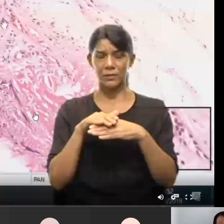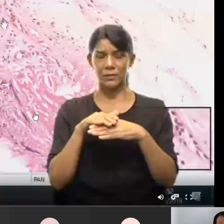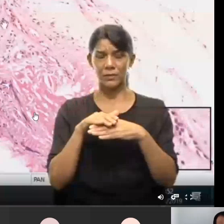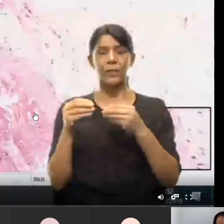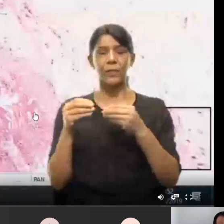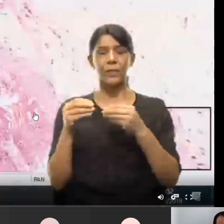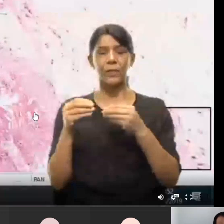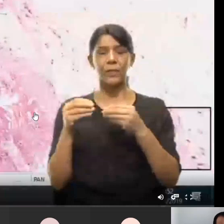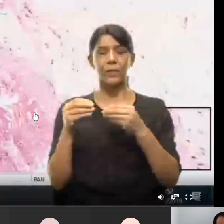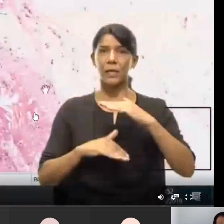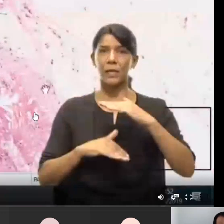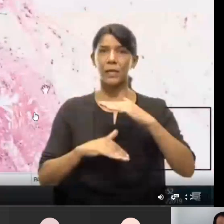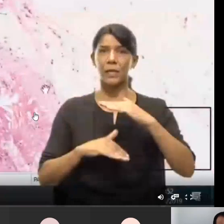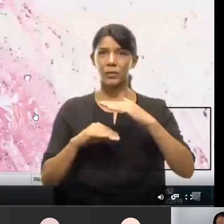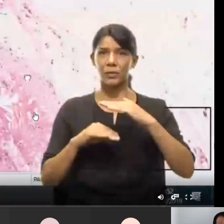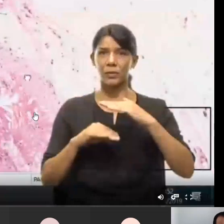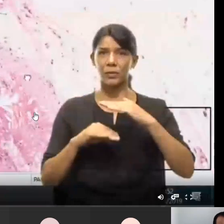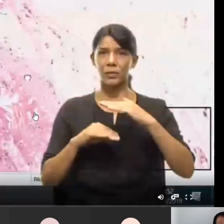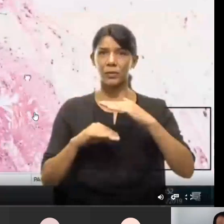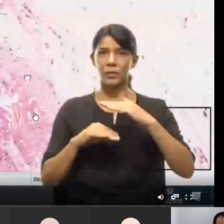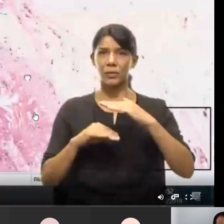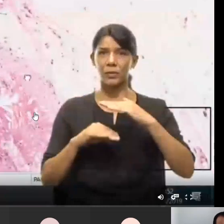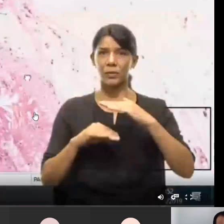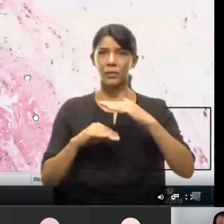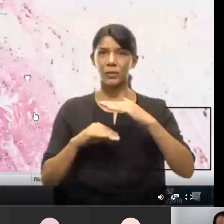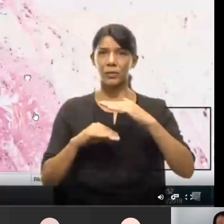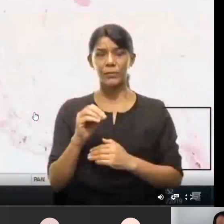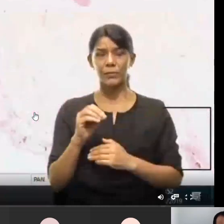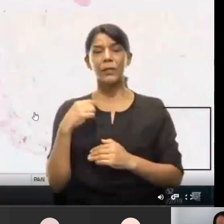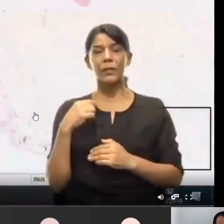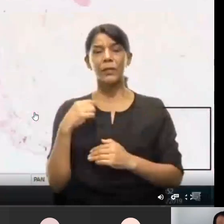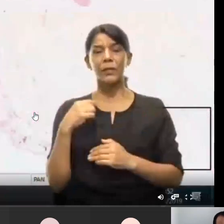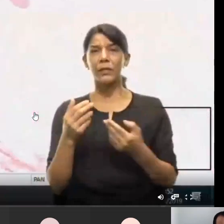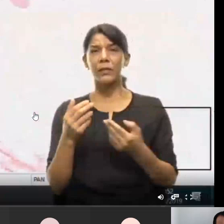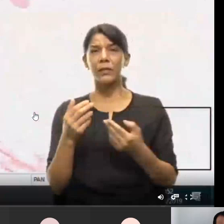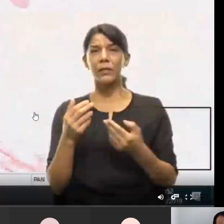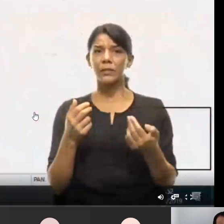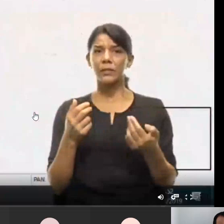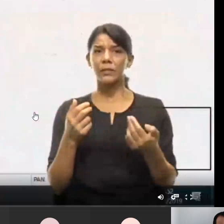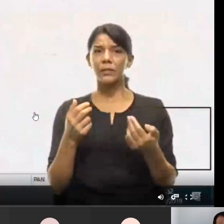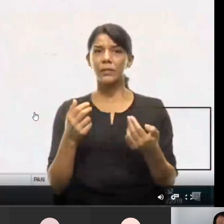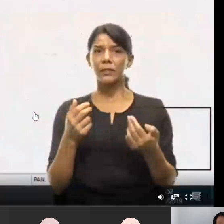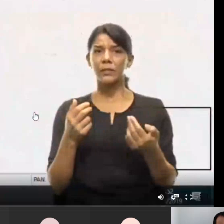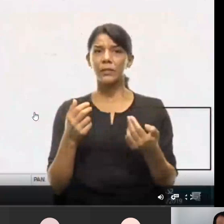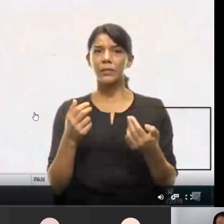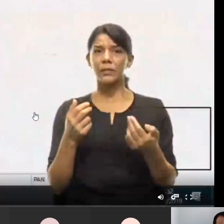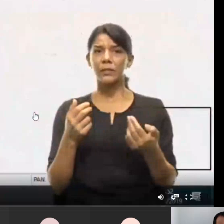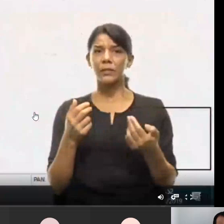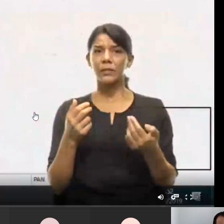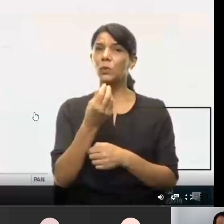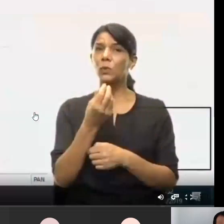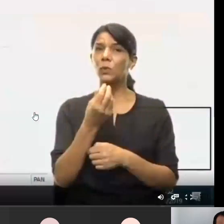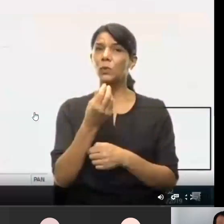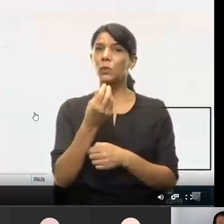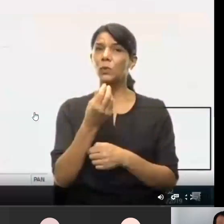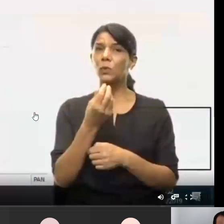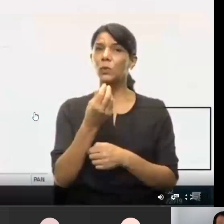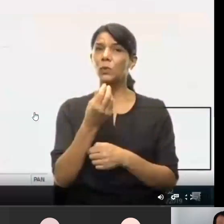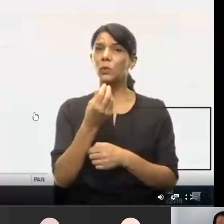mais abaixo o tecido conjuntivo denso. E já nessa região quase que em sua